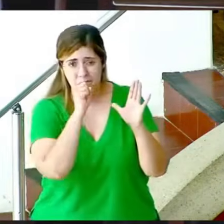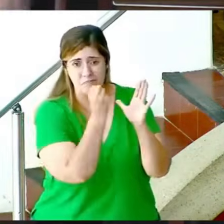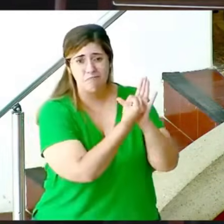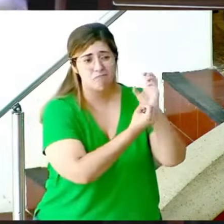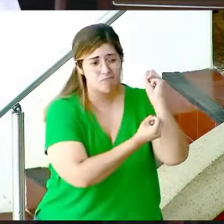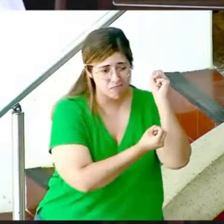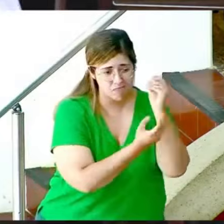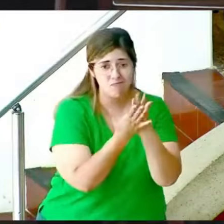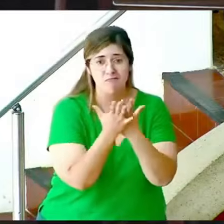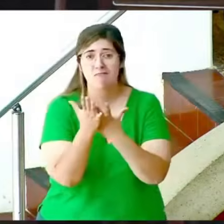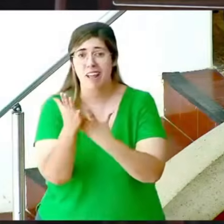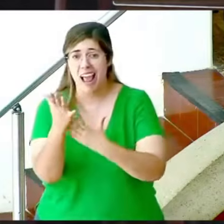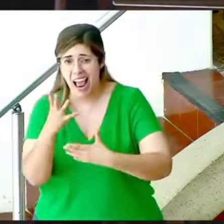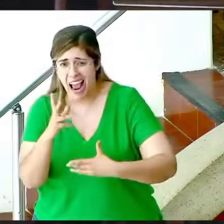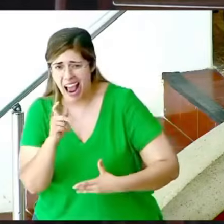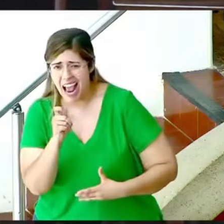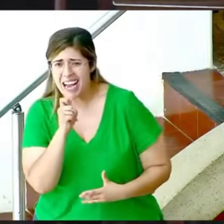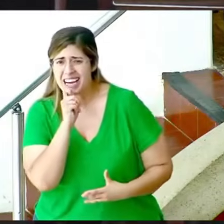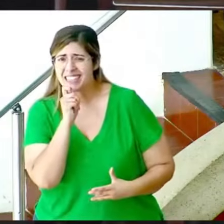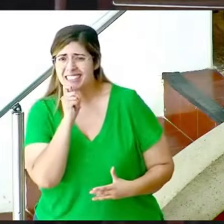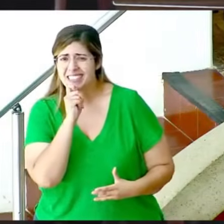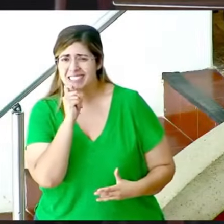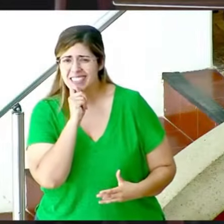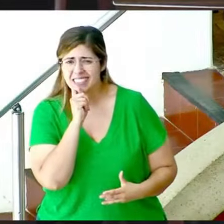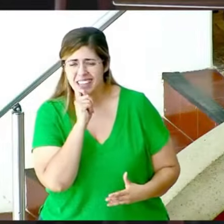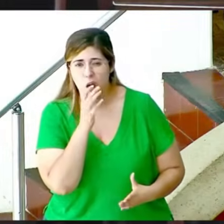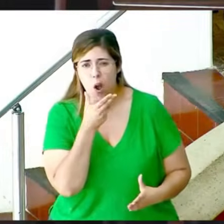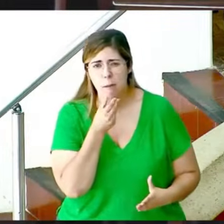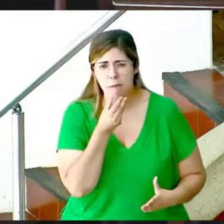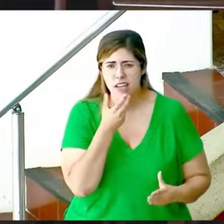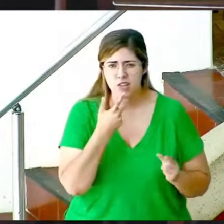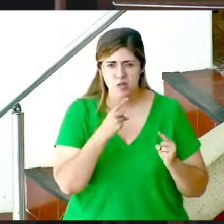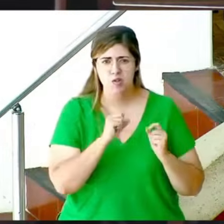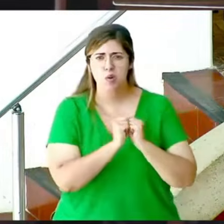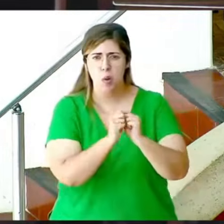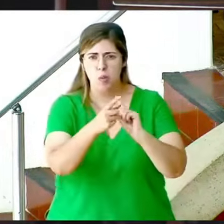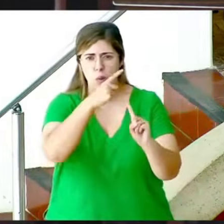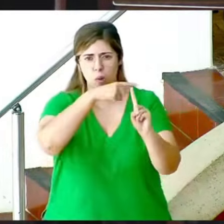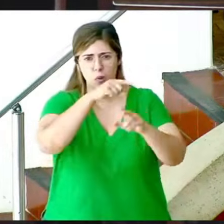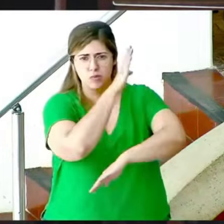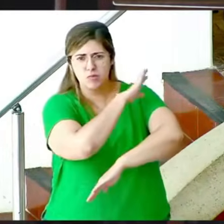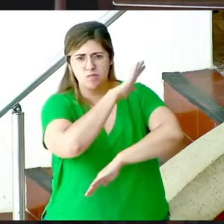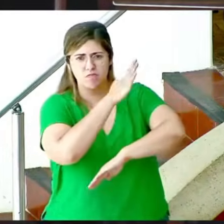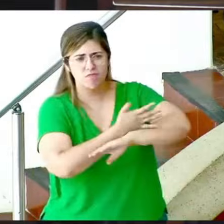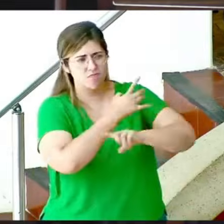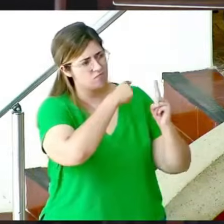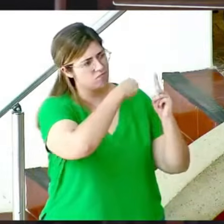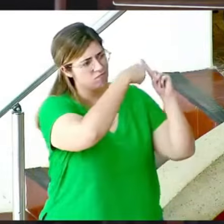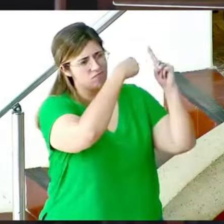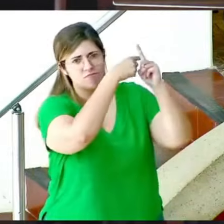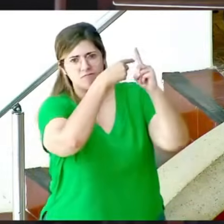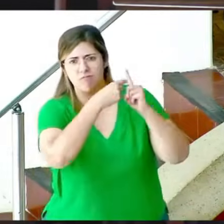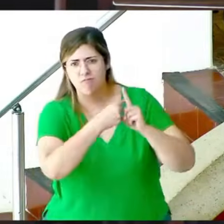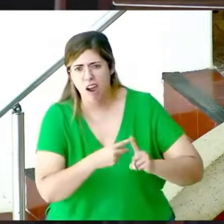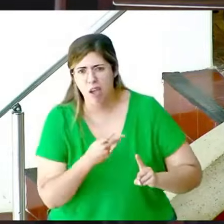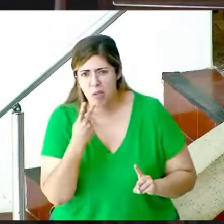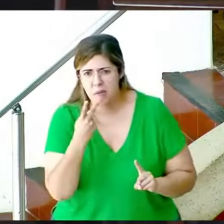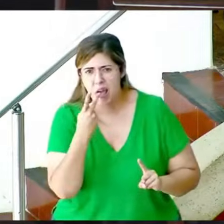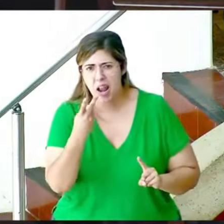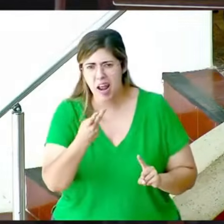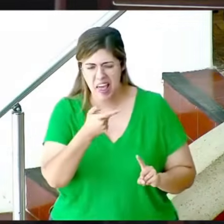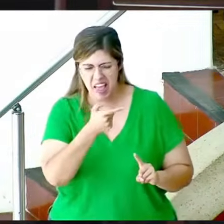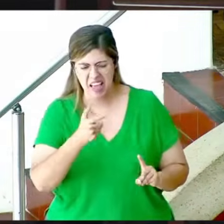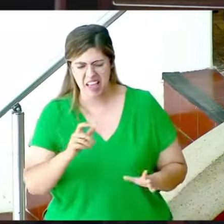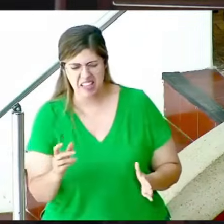sendo zombado por um dos ladrões que está ao seu lado. Ele ainda está sendo zombado por gente que disse, salva-te a ti